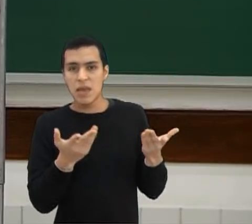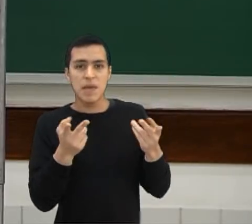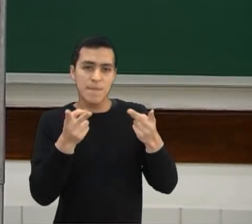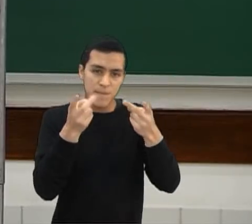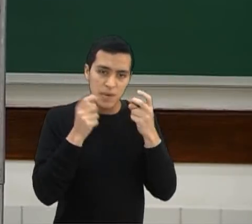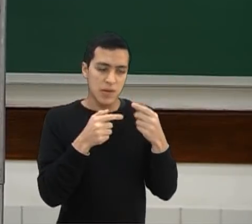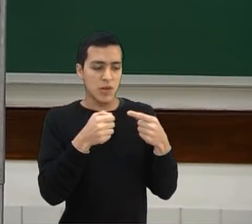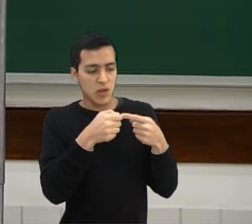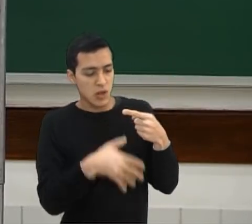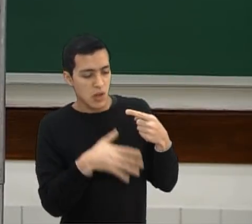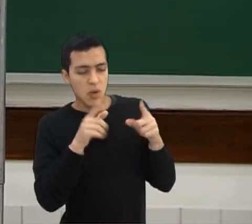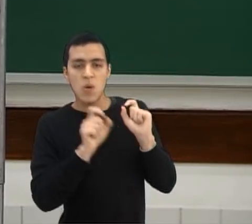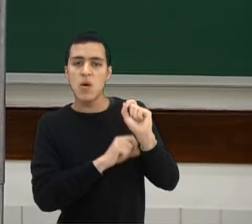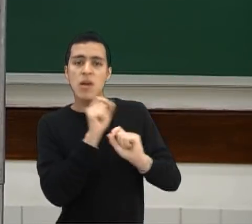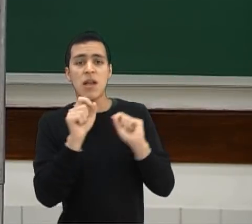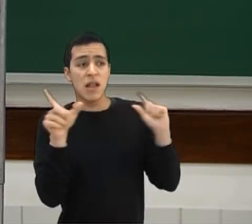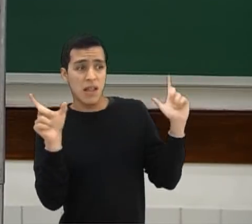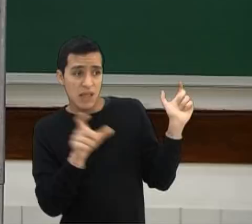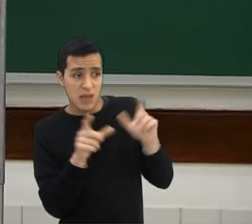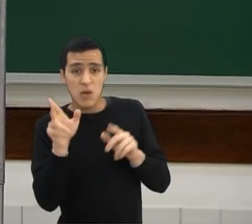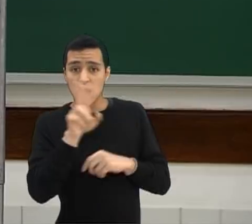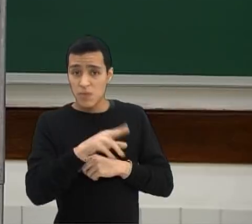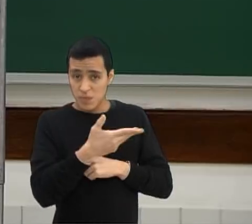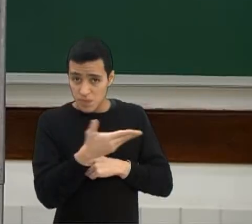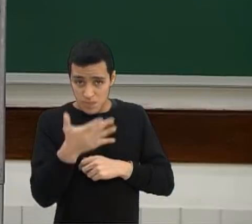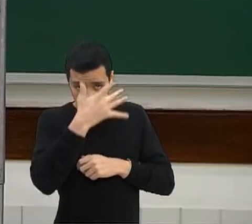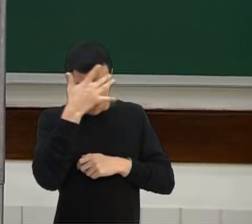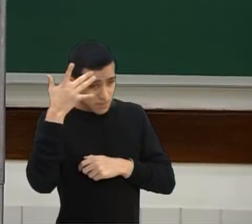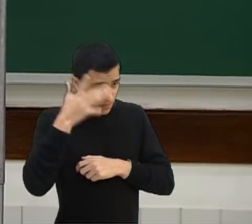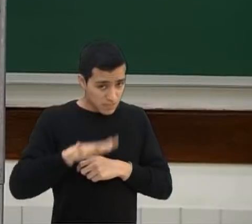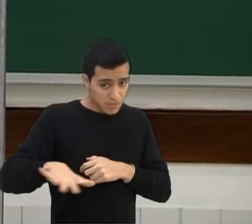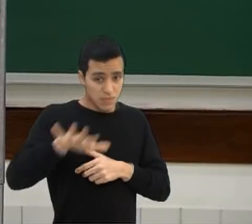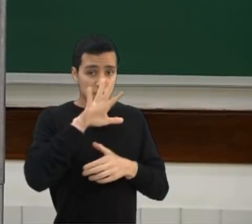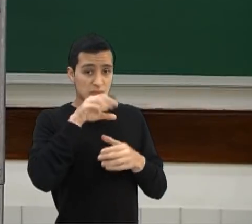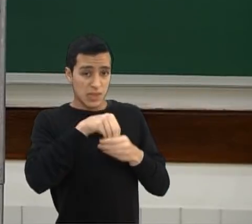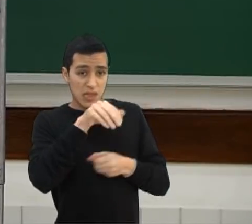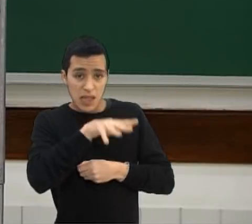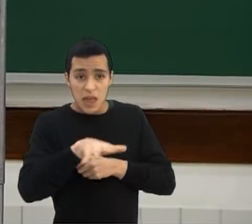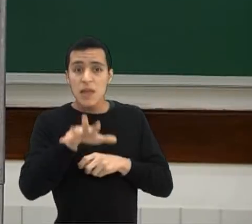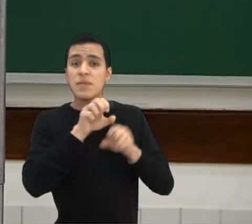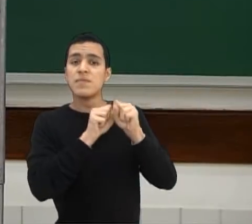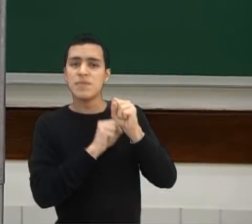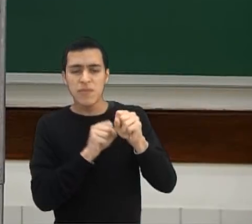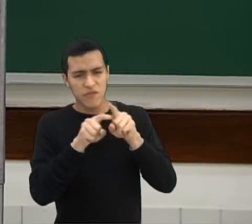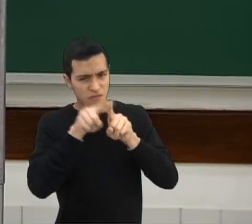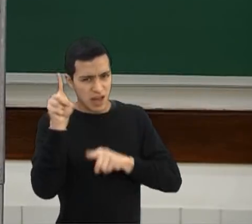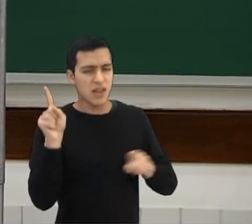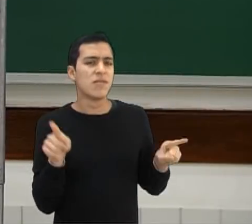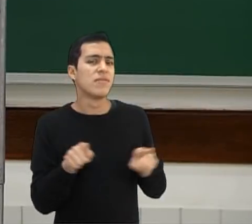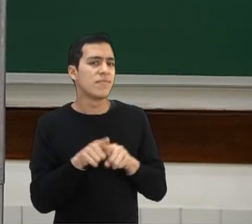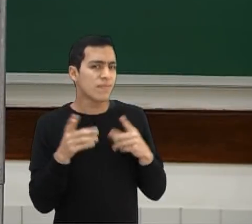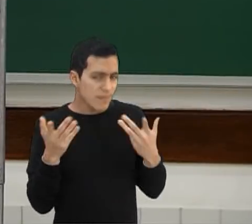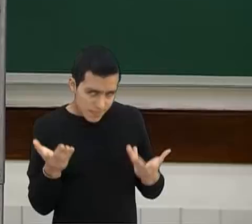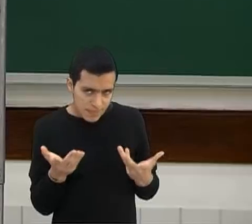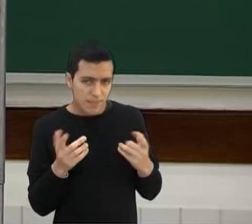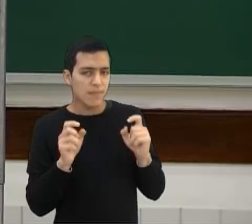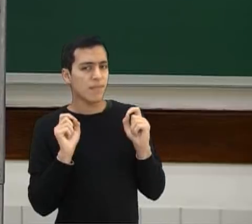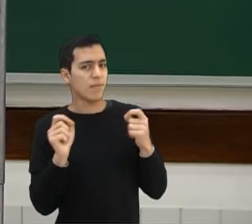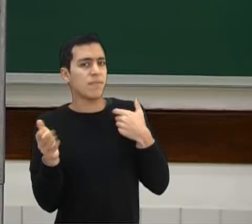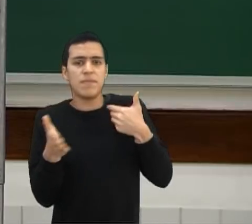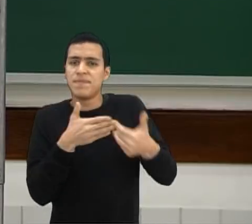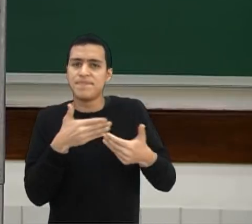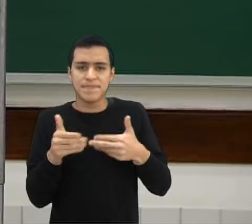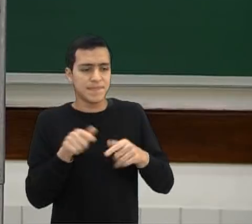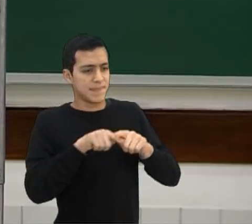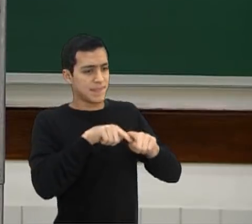no glossário que também as palavras utilizadas pelas pessoas dentro de suas áreas de formação variam também. Né, então, independente